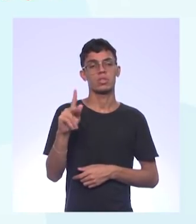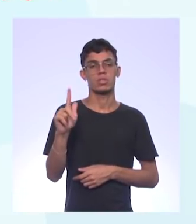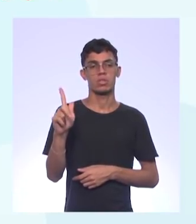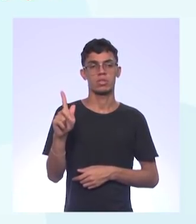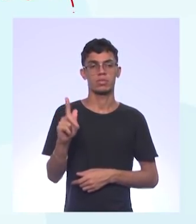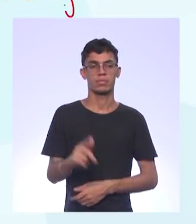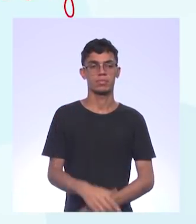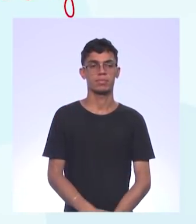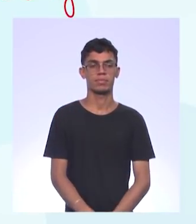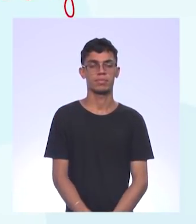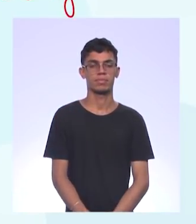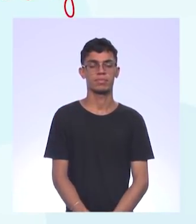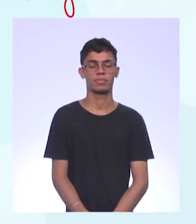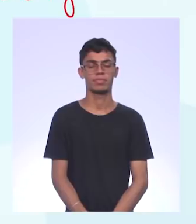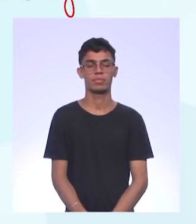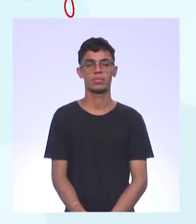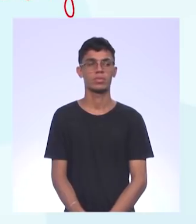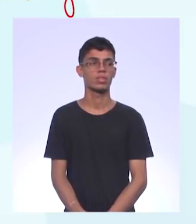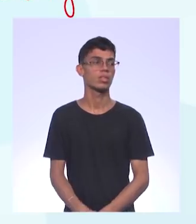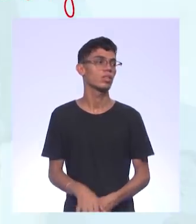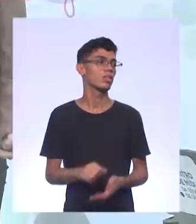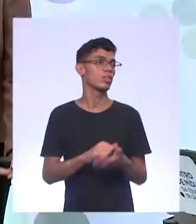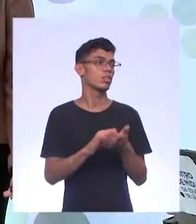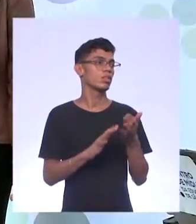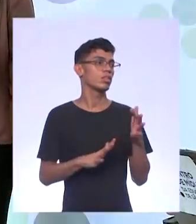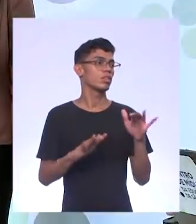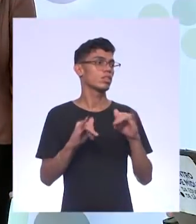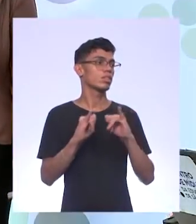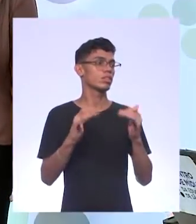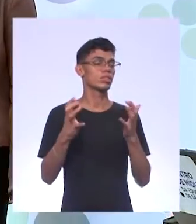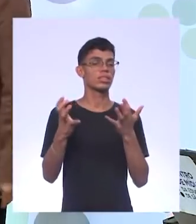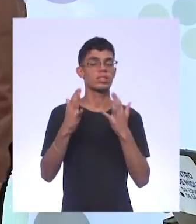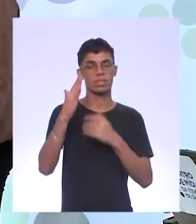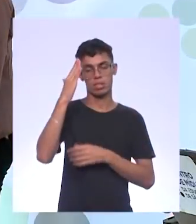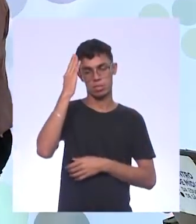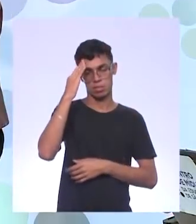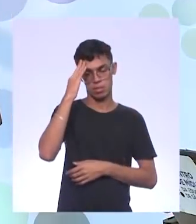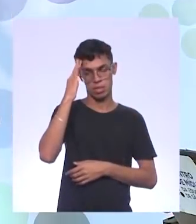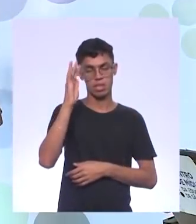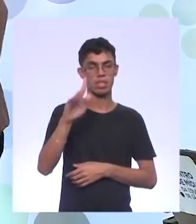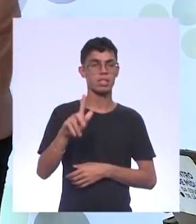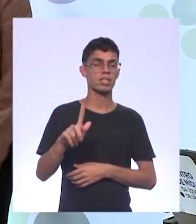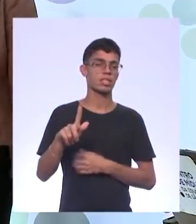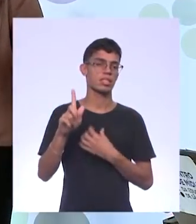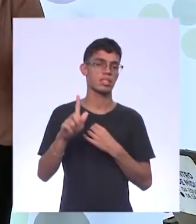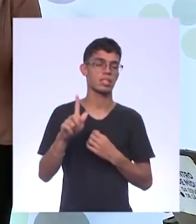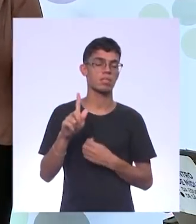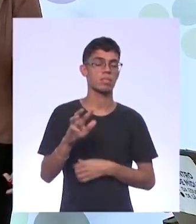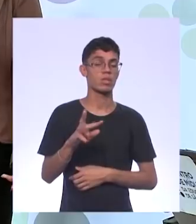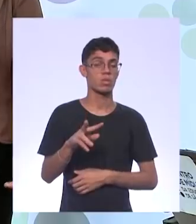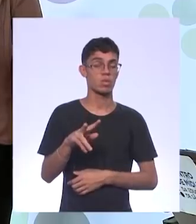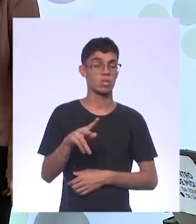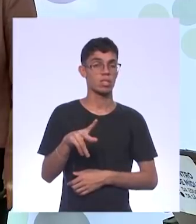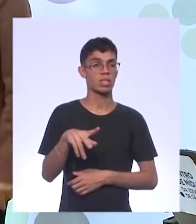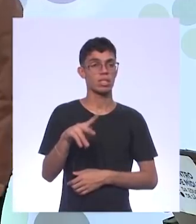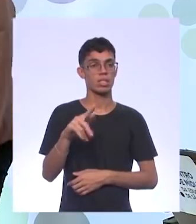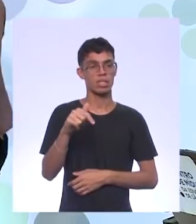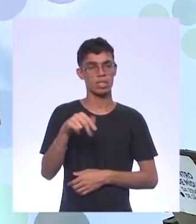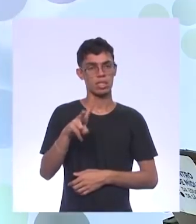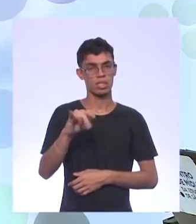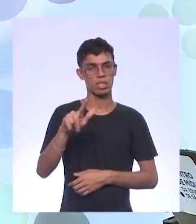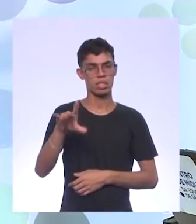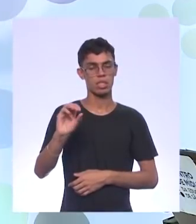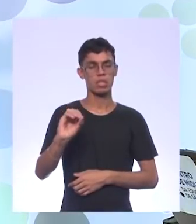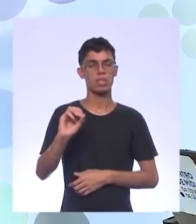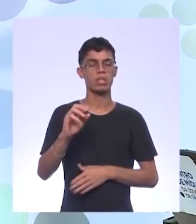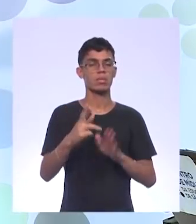quilogramas Oi e aí o exercício falou assim se eu quiser saber em gramas muito bem aquilo quer dizer mil não é isso como eu disse no começo